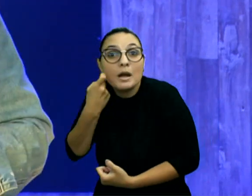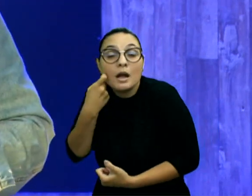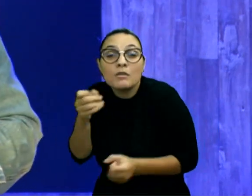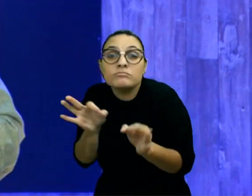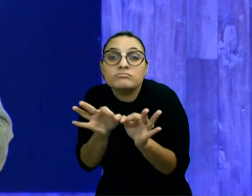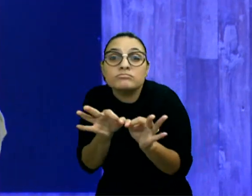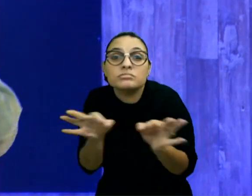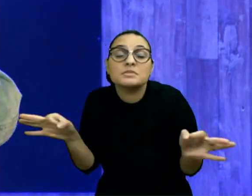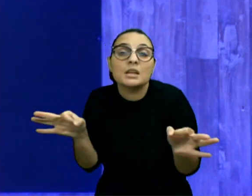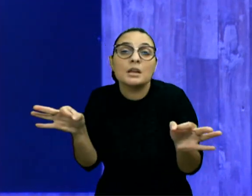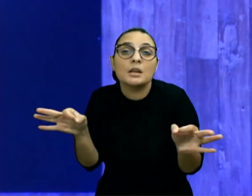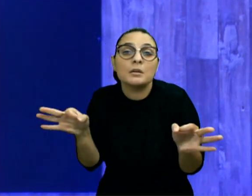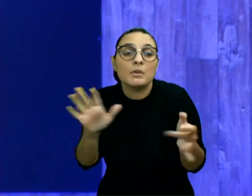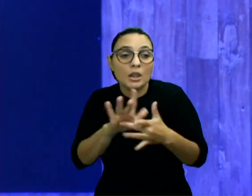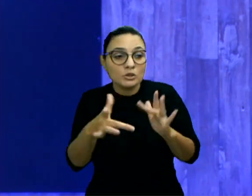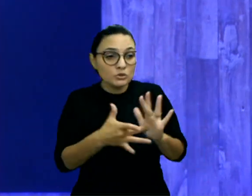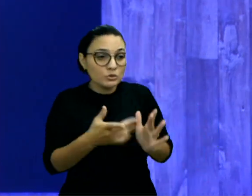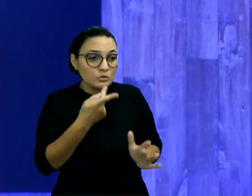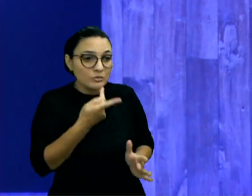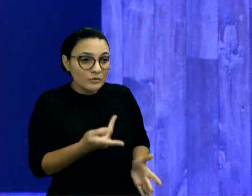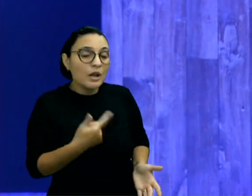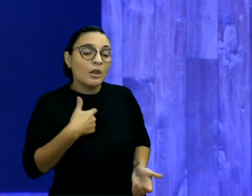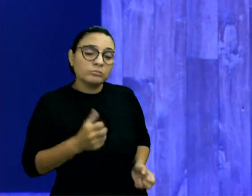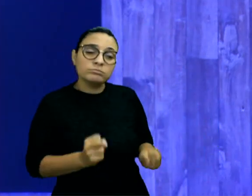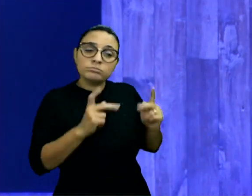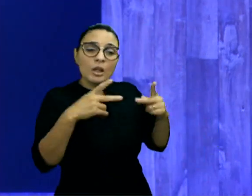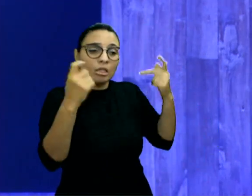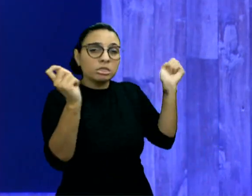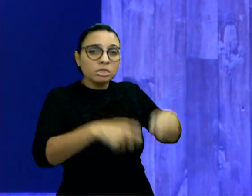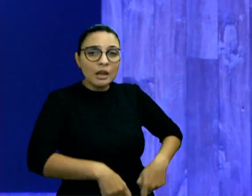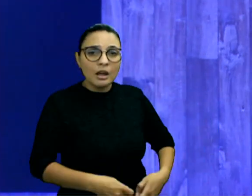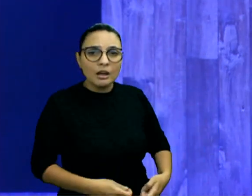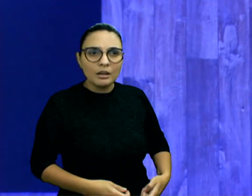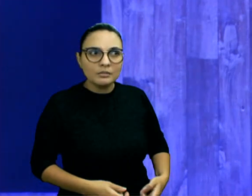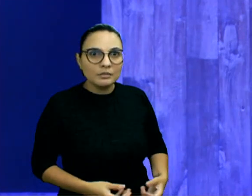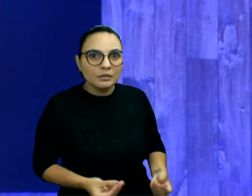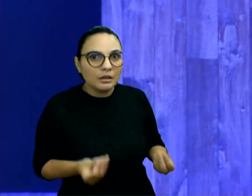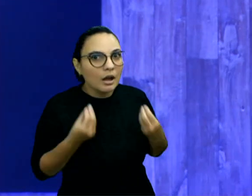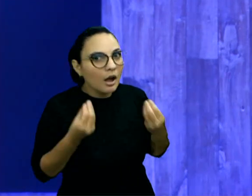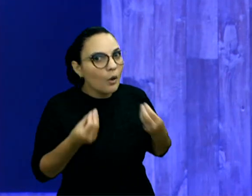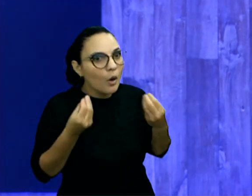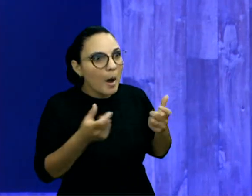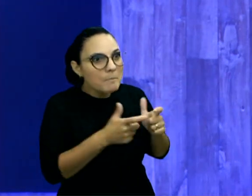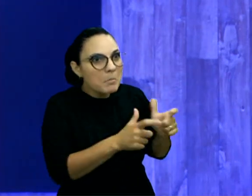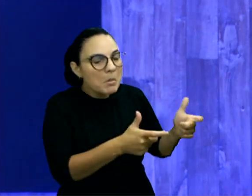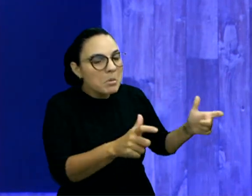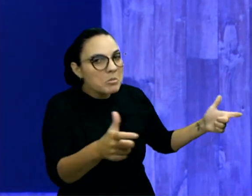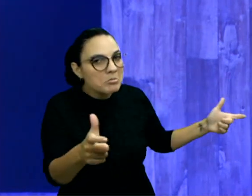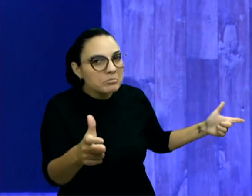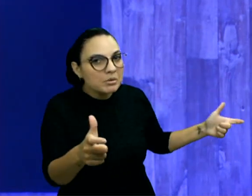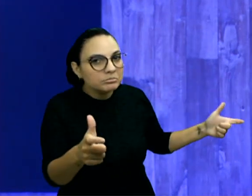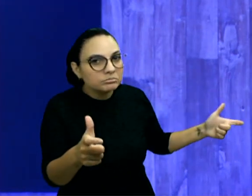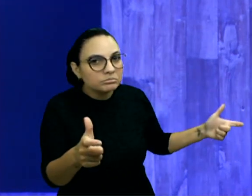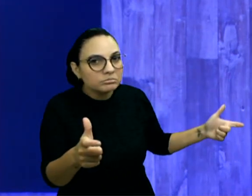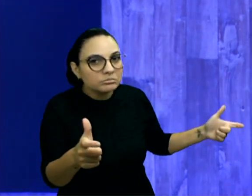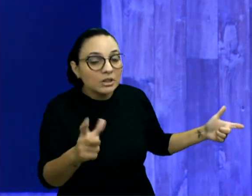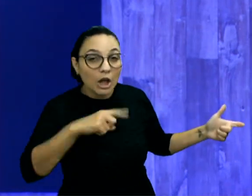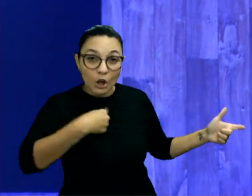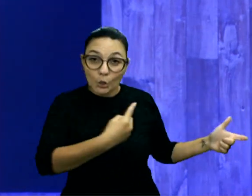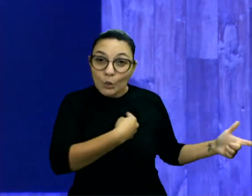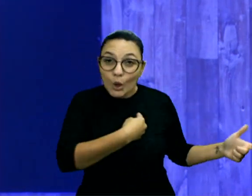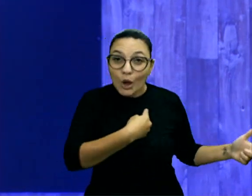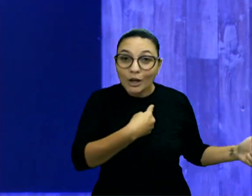5 pães e 2 peixinhos, para nós era só 5 pães e 2 peixinhos, para aqueles discípulos era pouco, mas na mão do Senhor